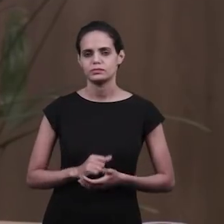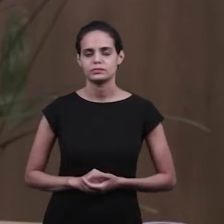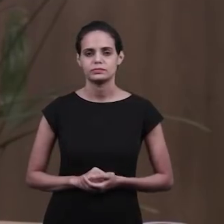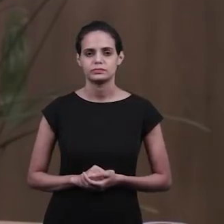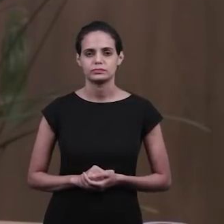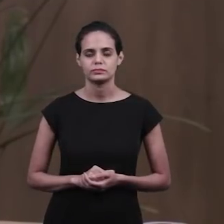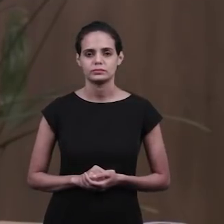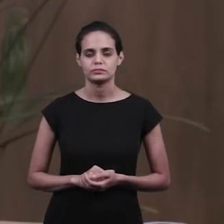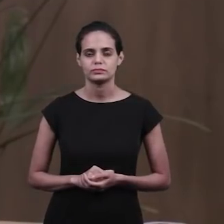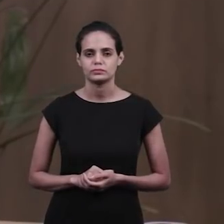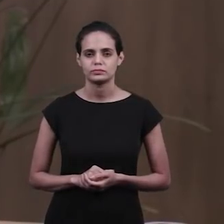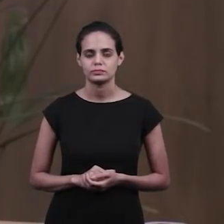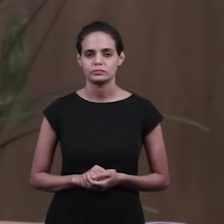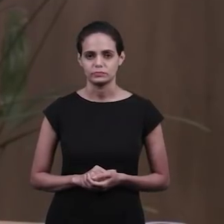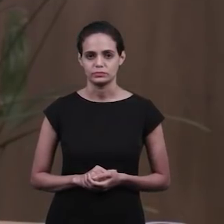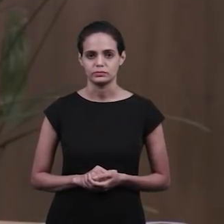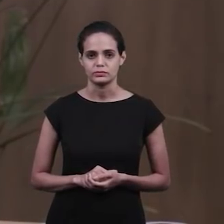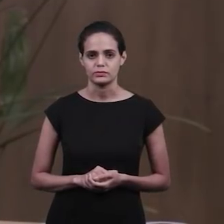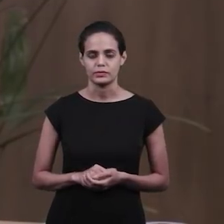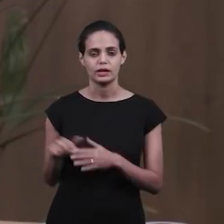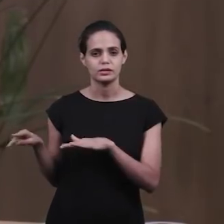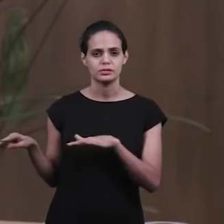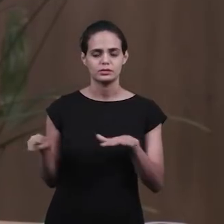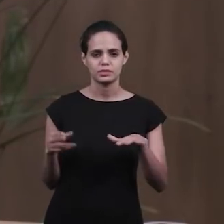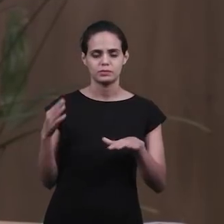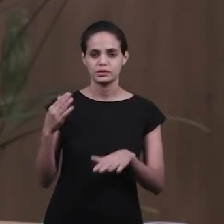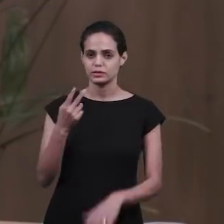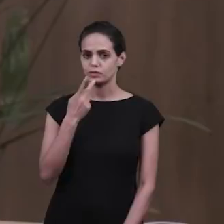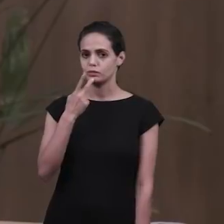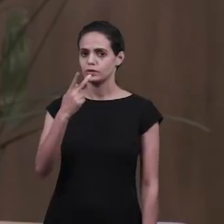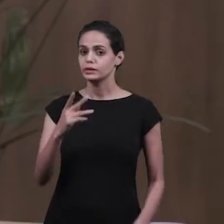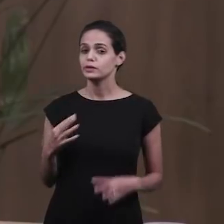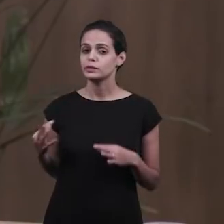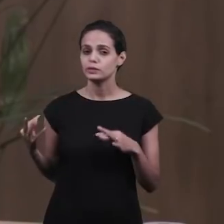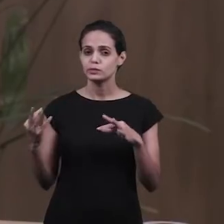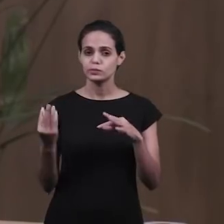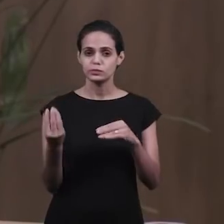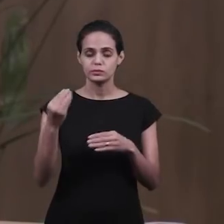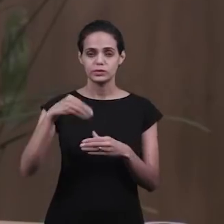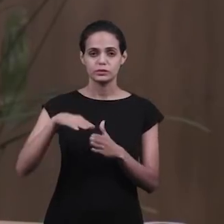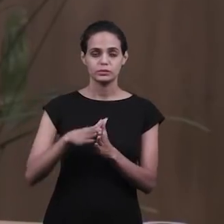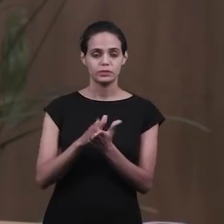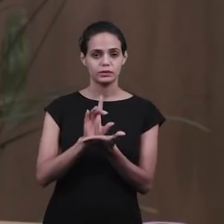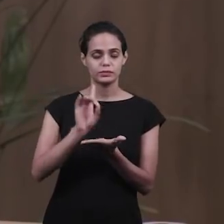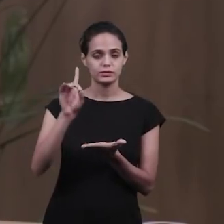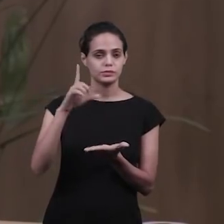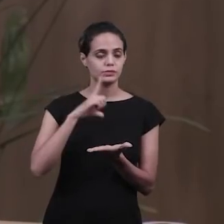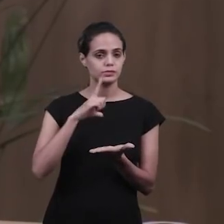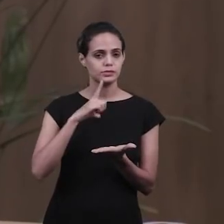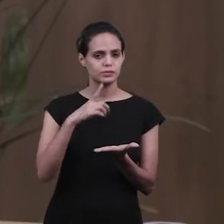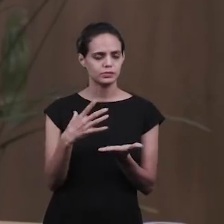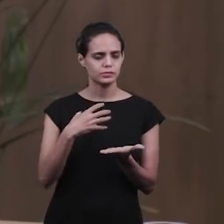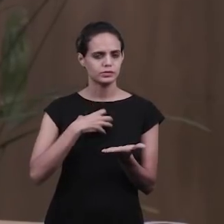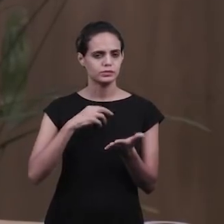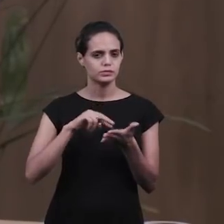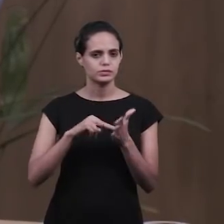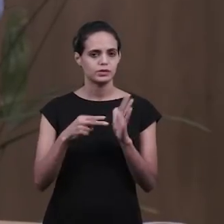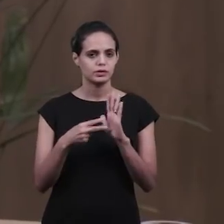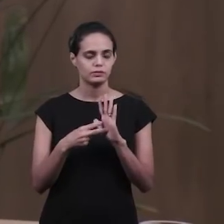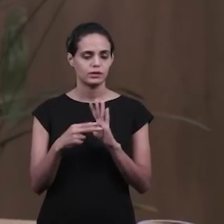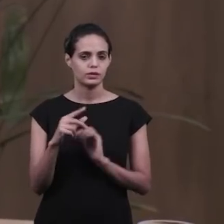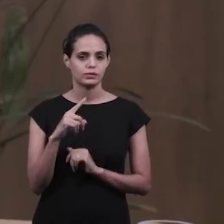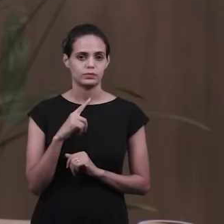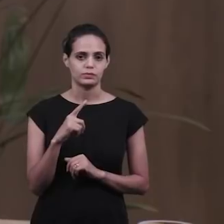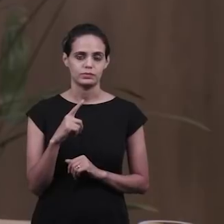Eu disse naquela oportunidade que tudo na palavra tem um significado. Tudo na palavra tem um significado. As coisas